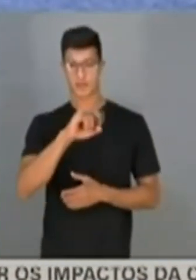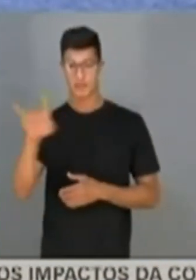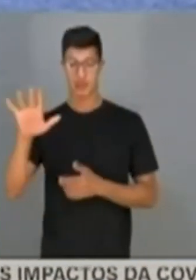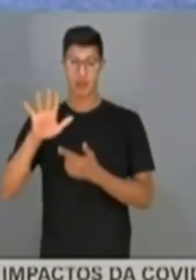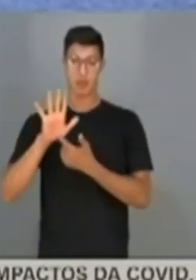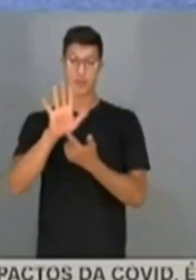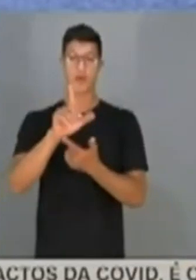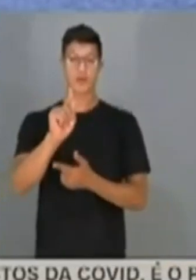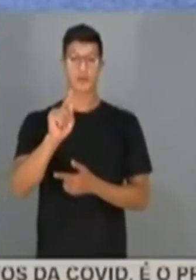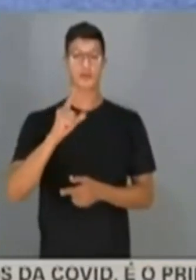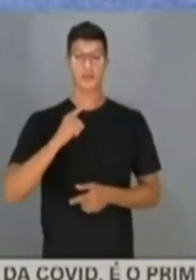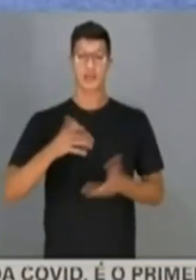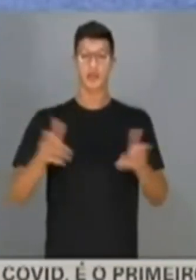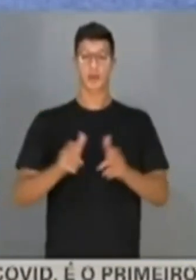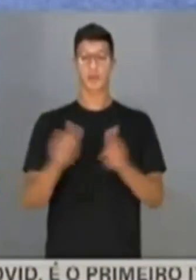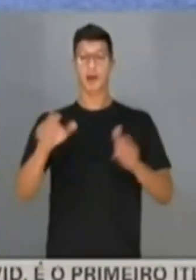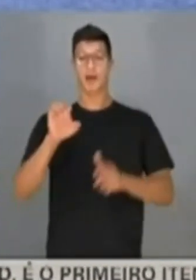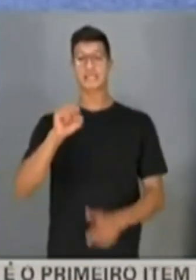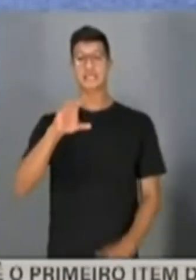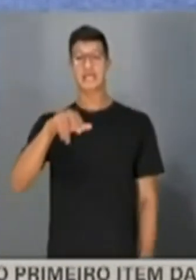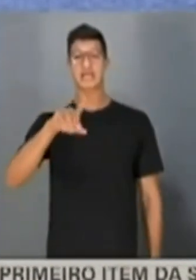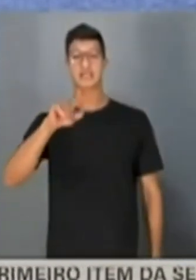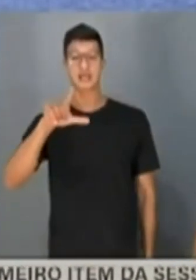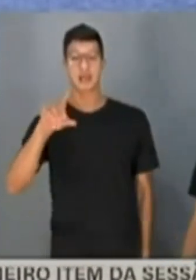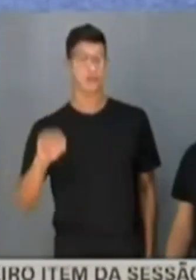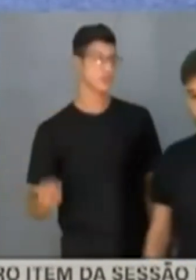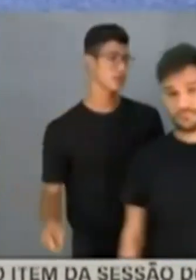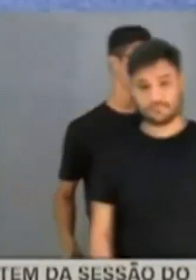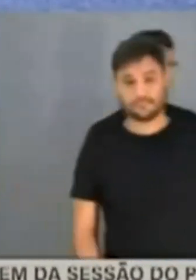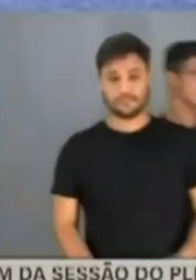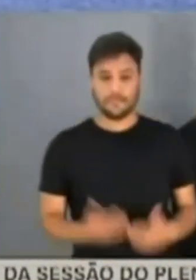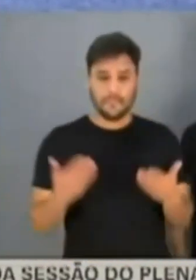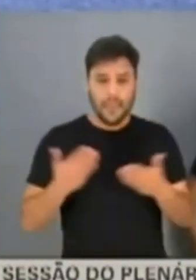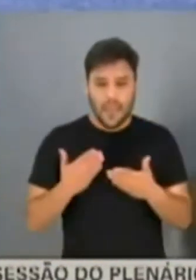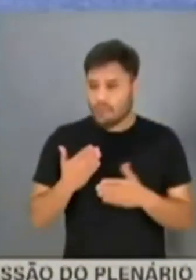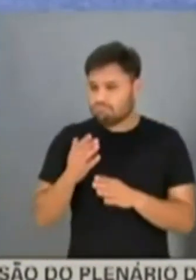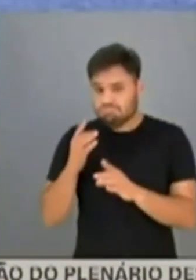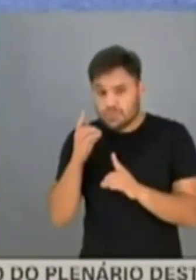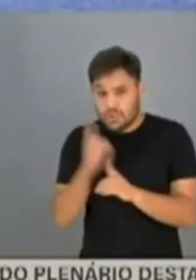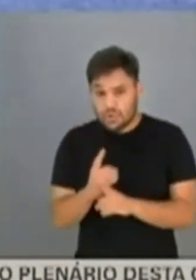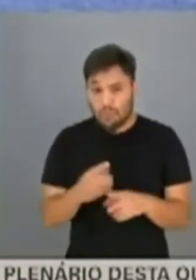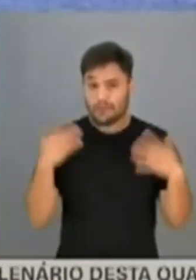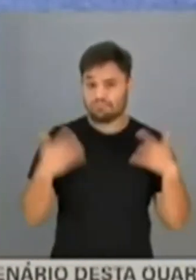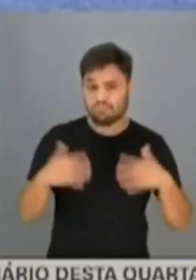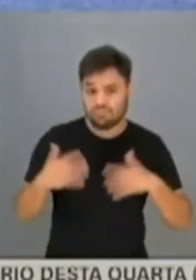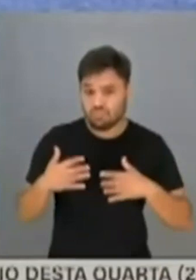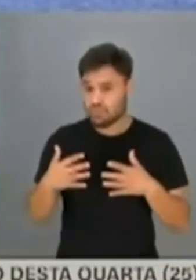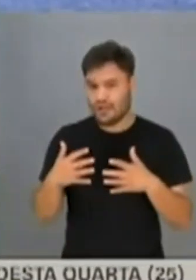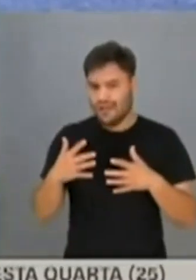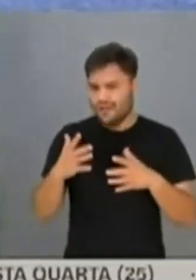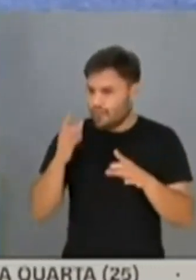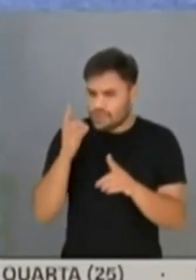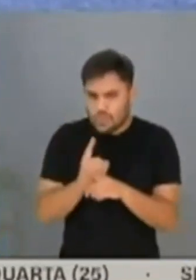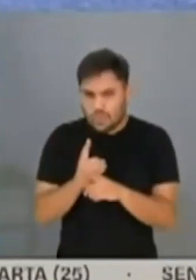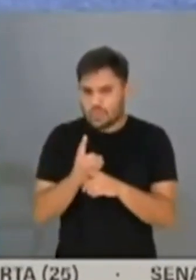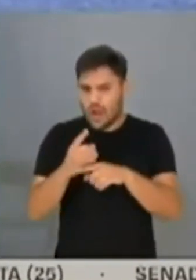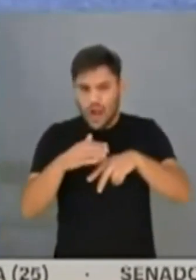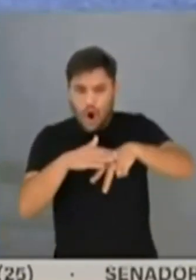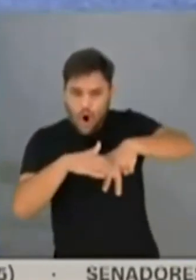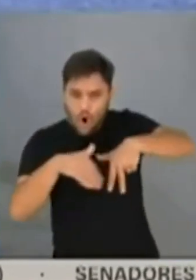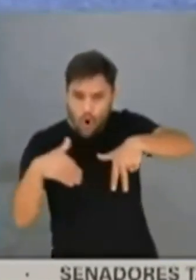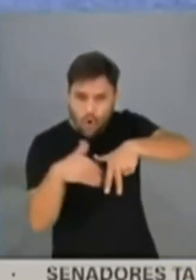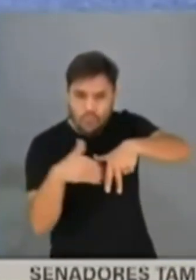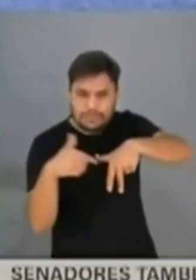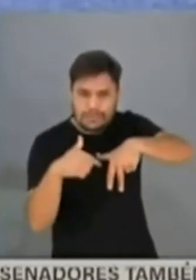aqui maior escândalo, grande descoberta, a mais notória corrupção